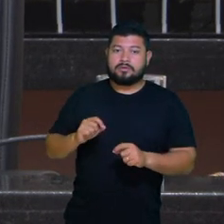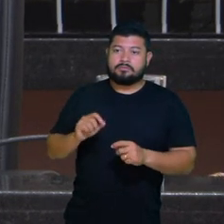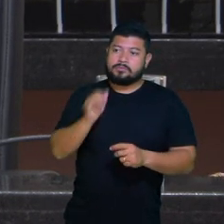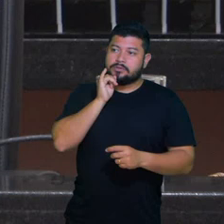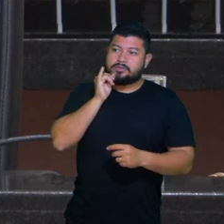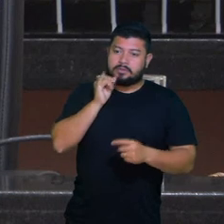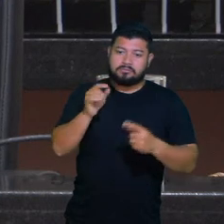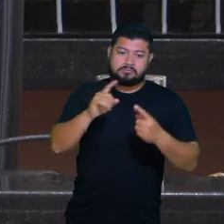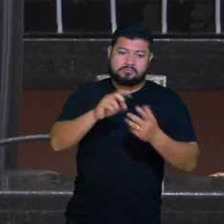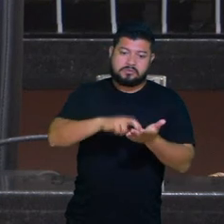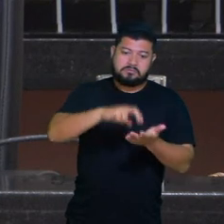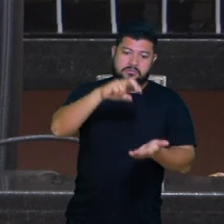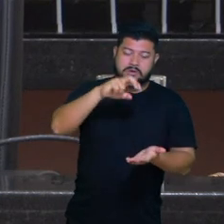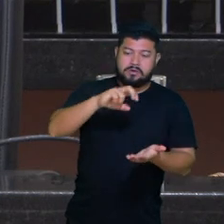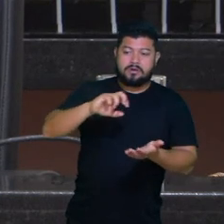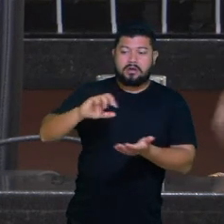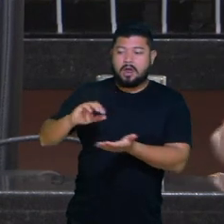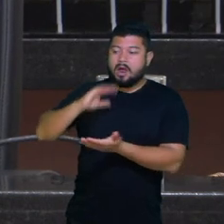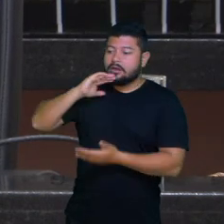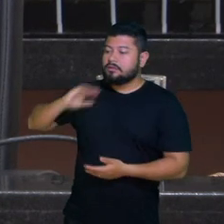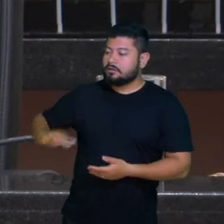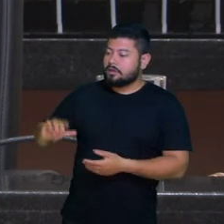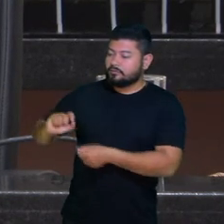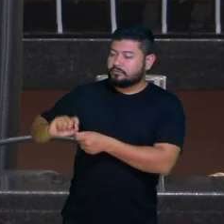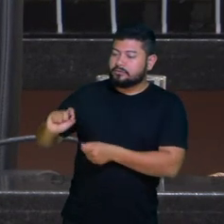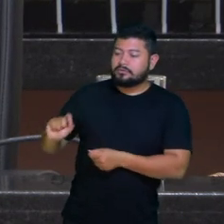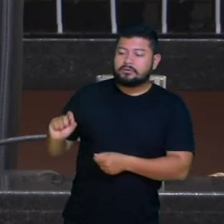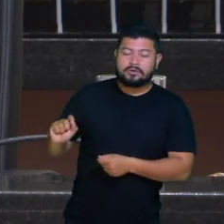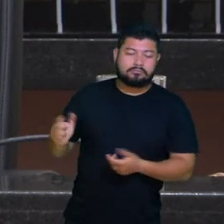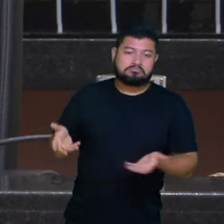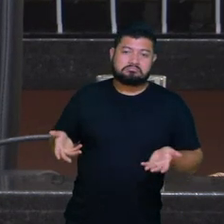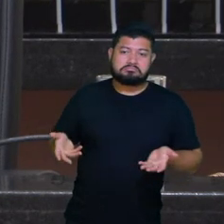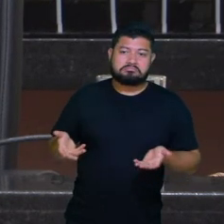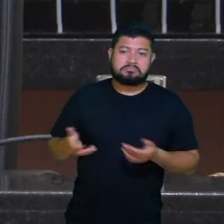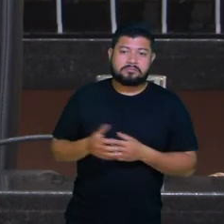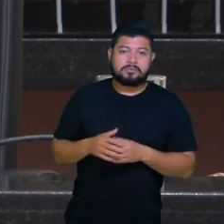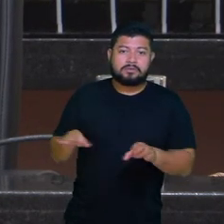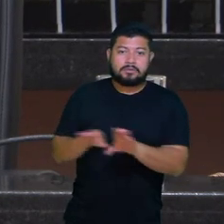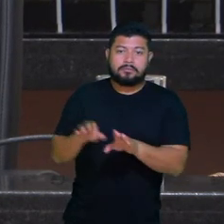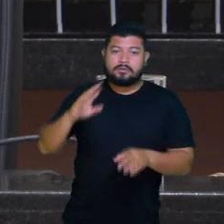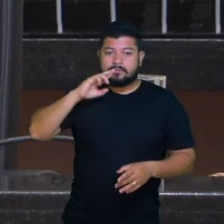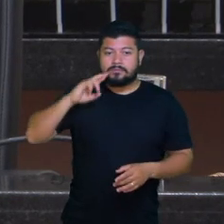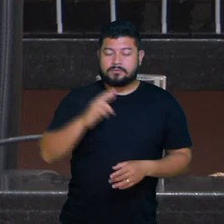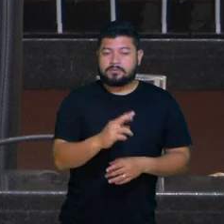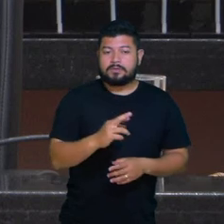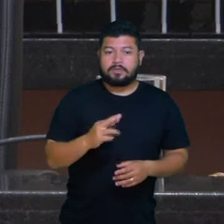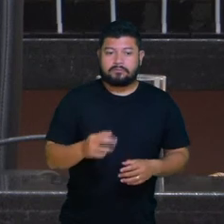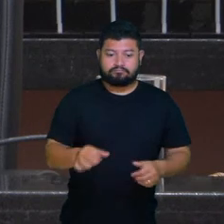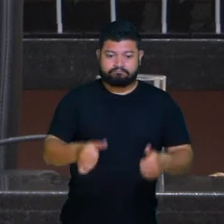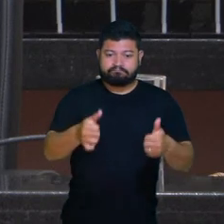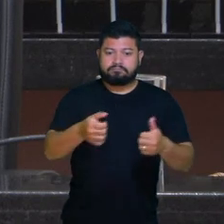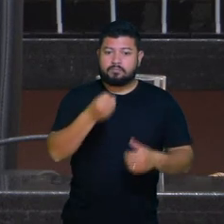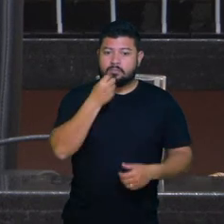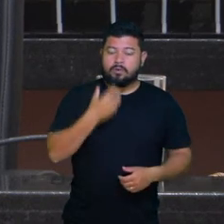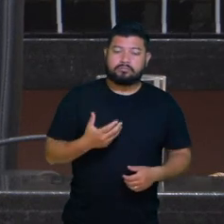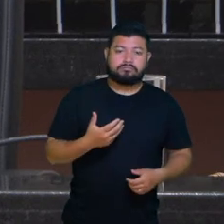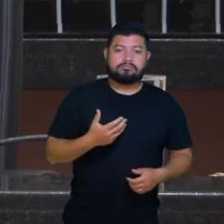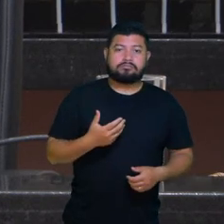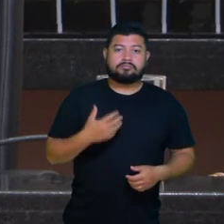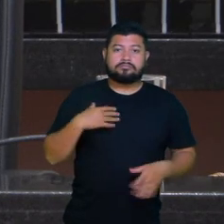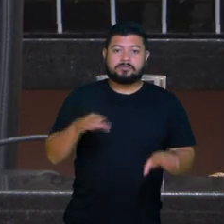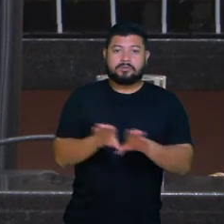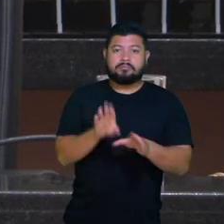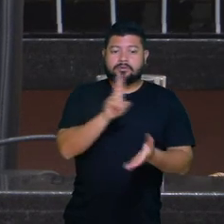crianças né Para que se tenha também os resultados eh esperados eh eu acho que também aí as